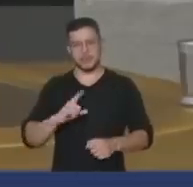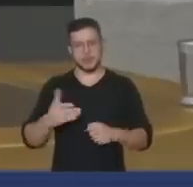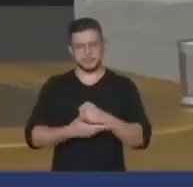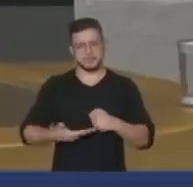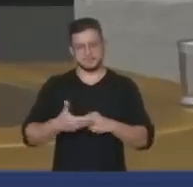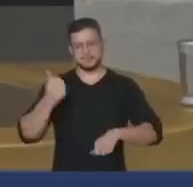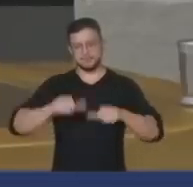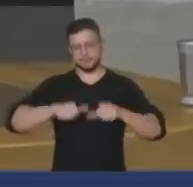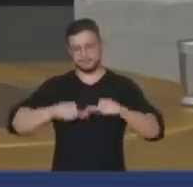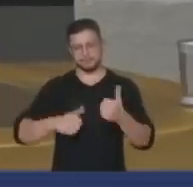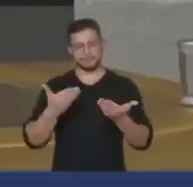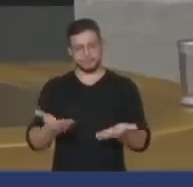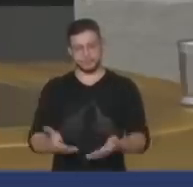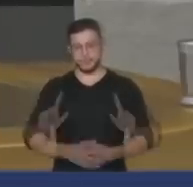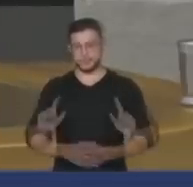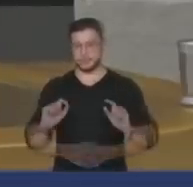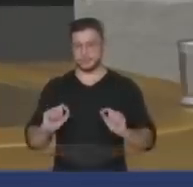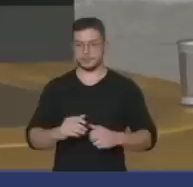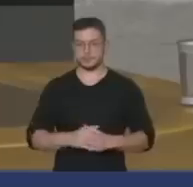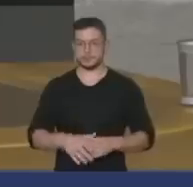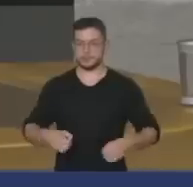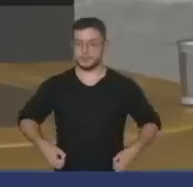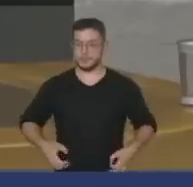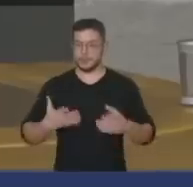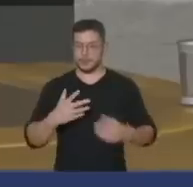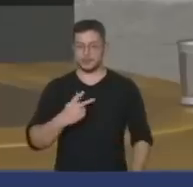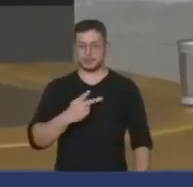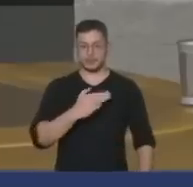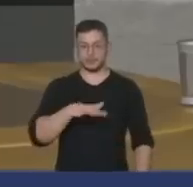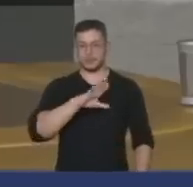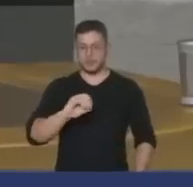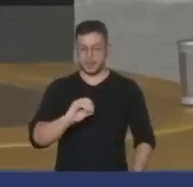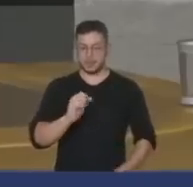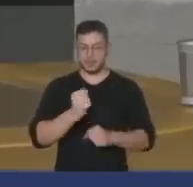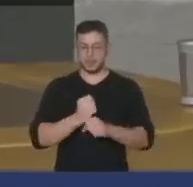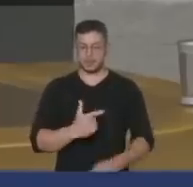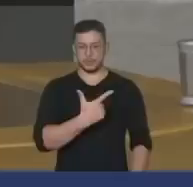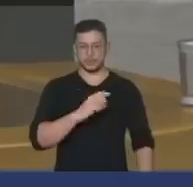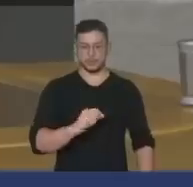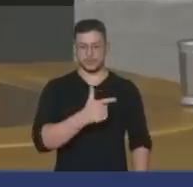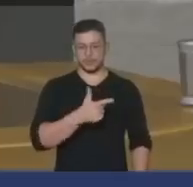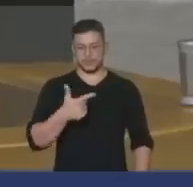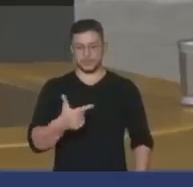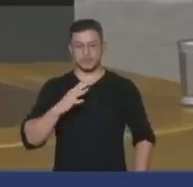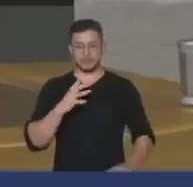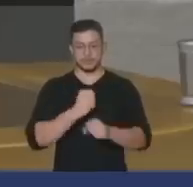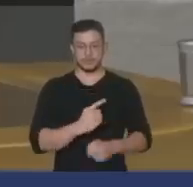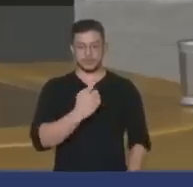fundamental para analisar essa PEC aqui que estamos falando. A despesa primária de 2022 é da ordem